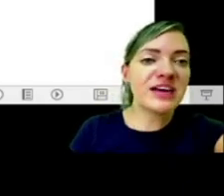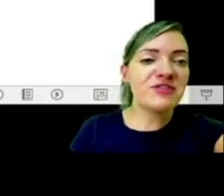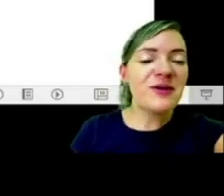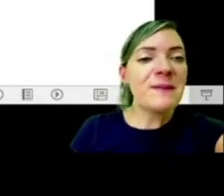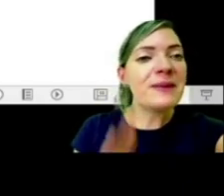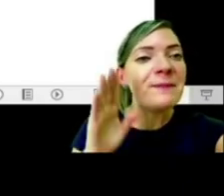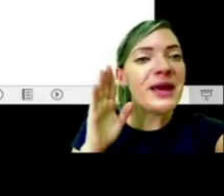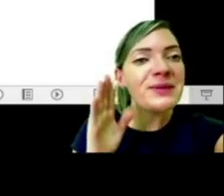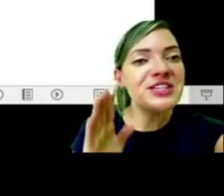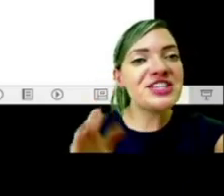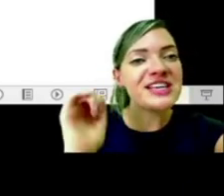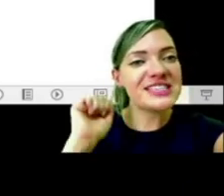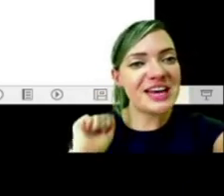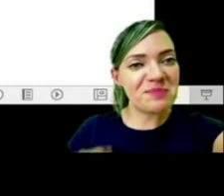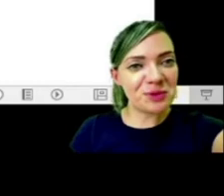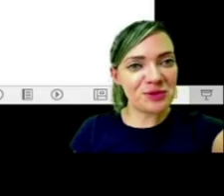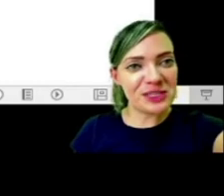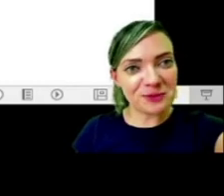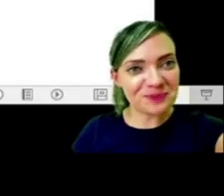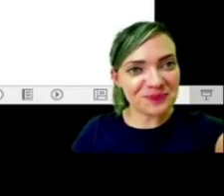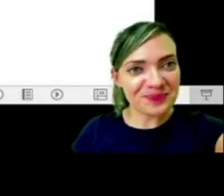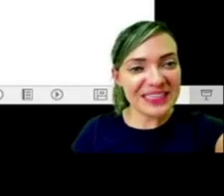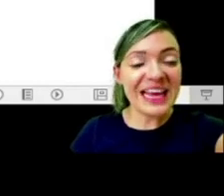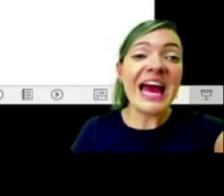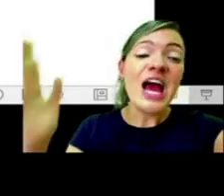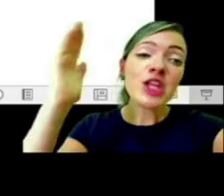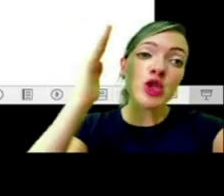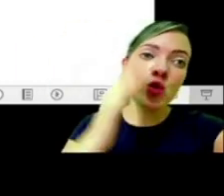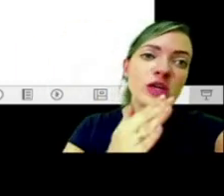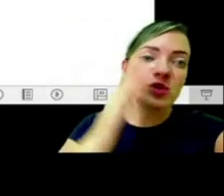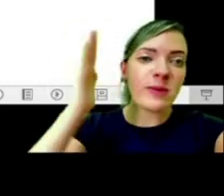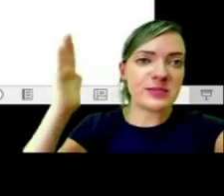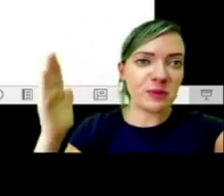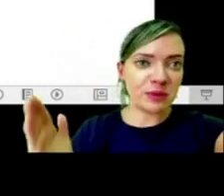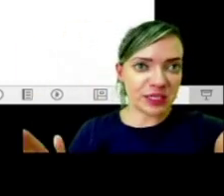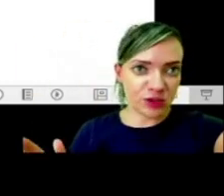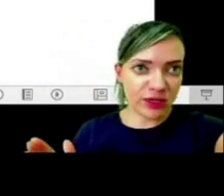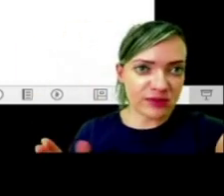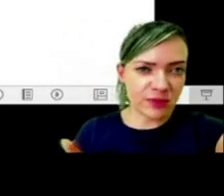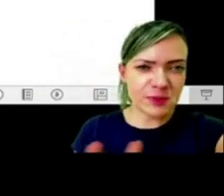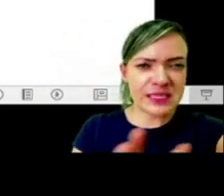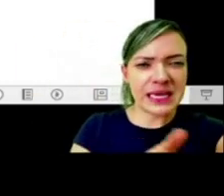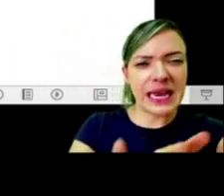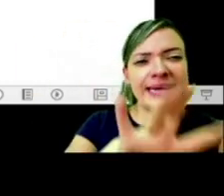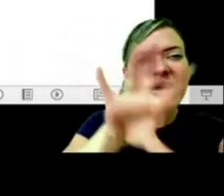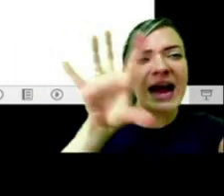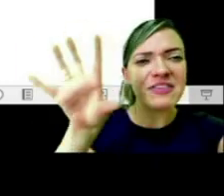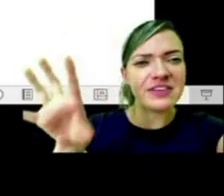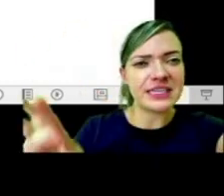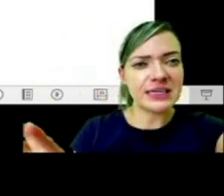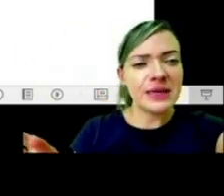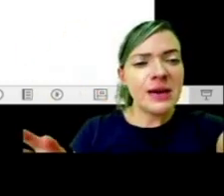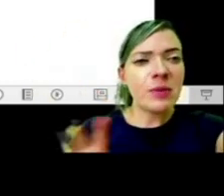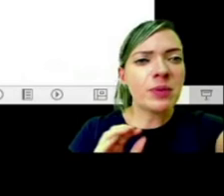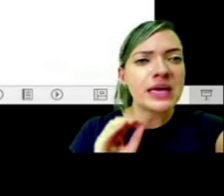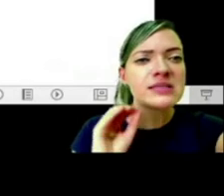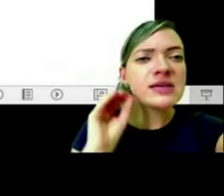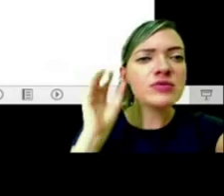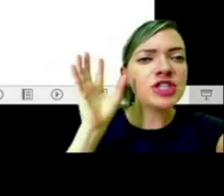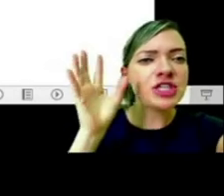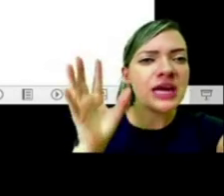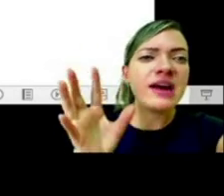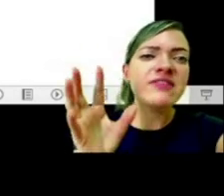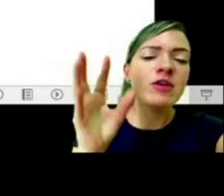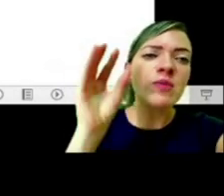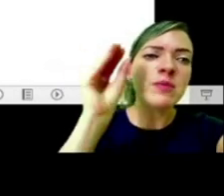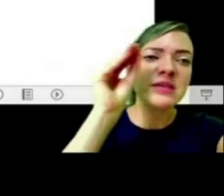espaço geográfico para permitir essa reprodução. Duas ou mais populações, vamos pensar lá na África.